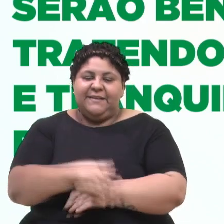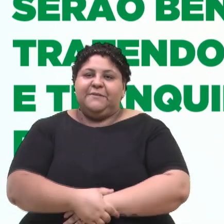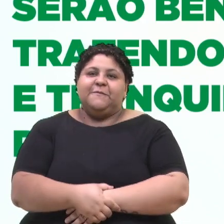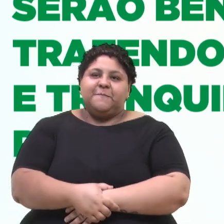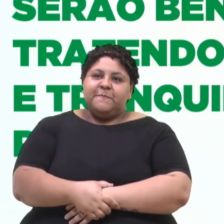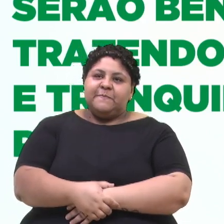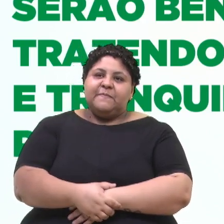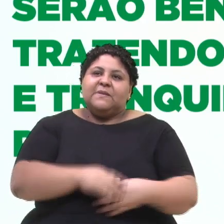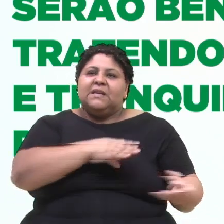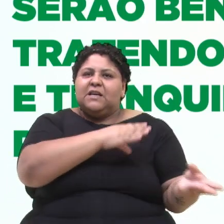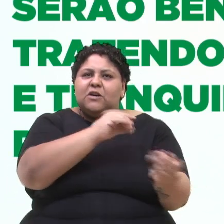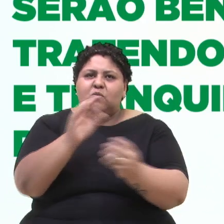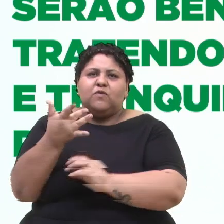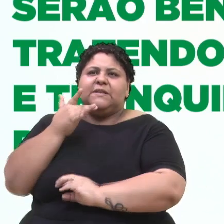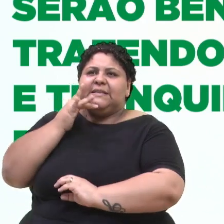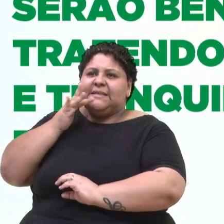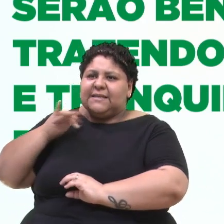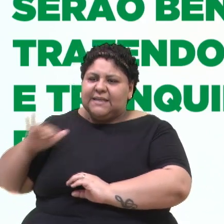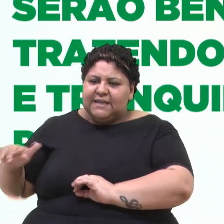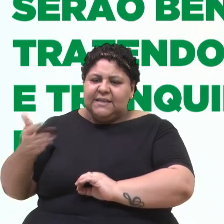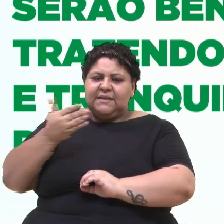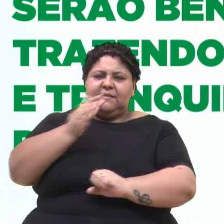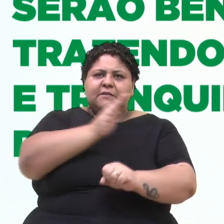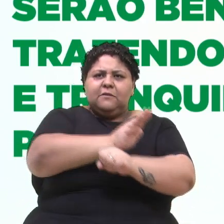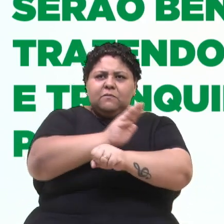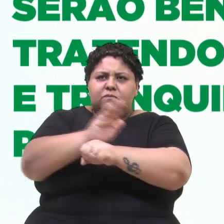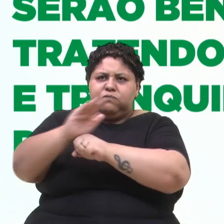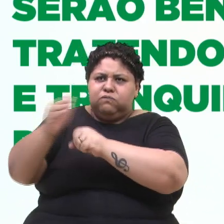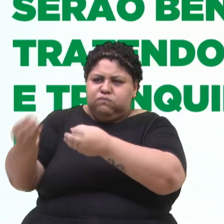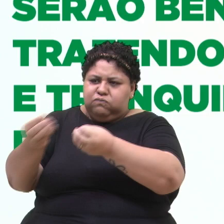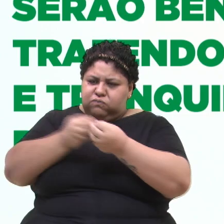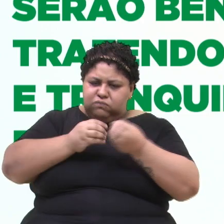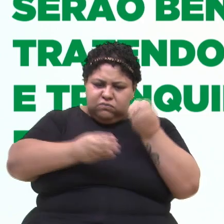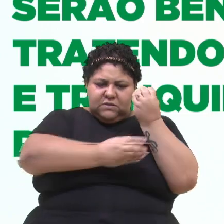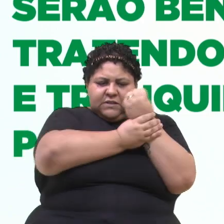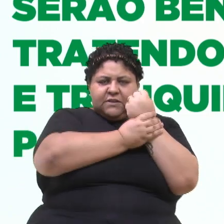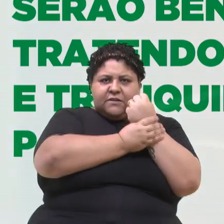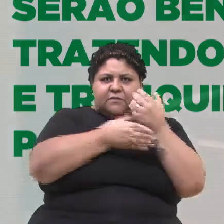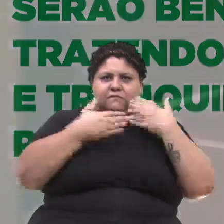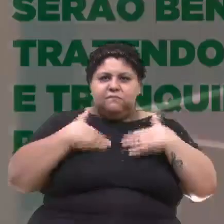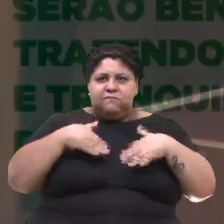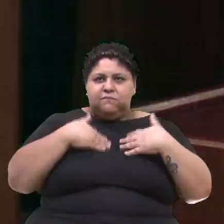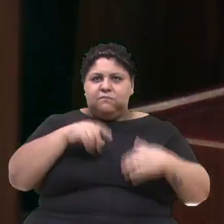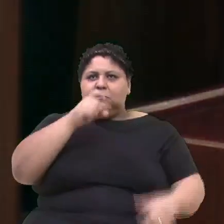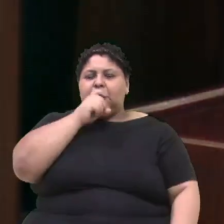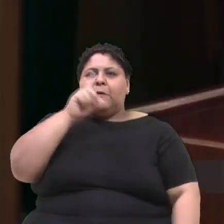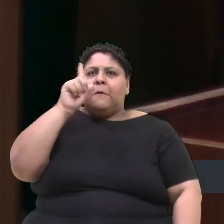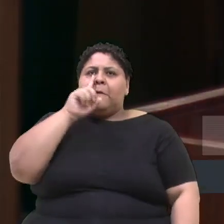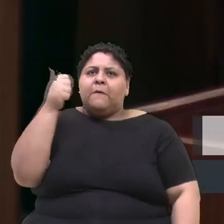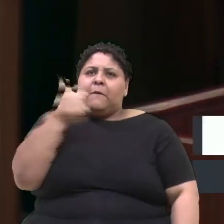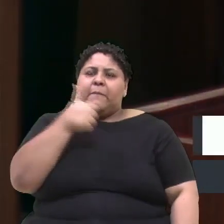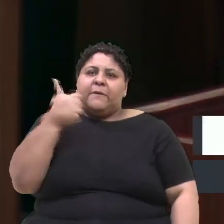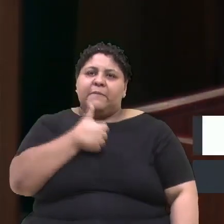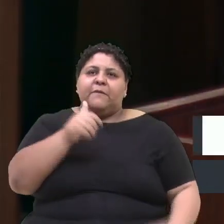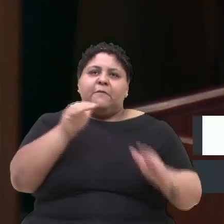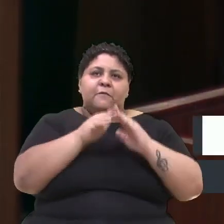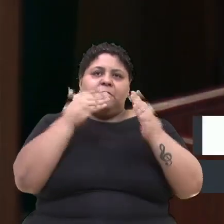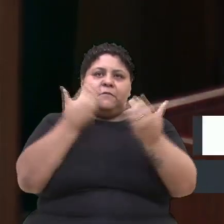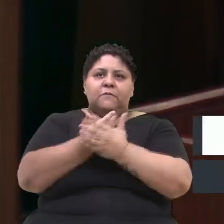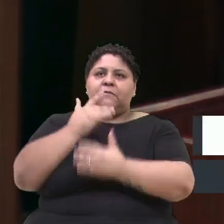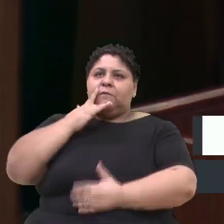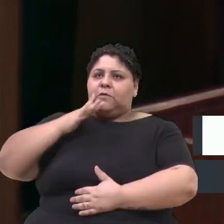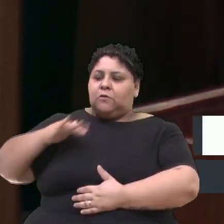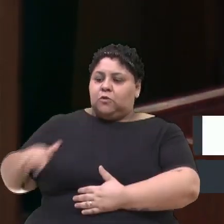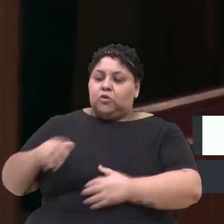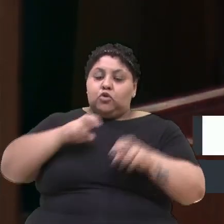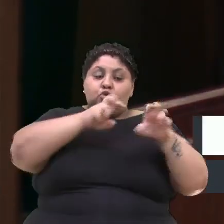Dezenas de crianças serão beneficiadas, trazendo segurança e tranquilidade aos pais. A primeira escola infantil do interior de Caxias do